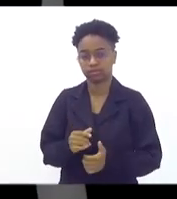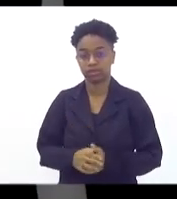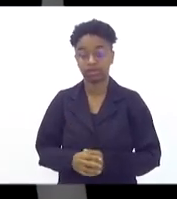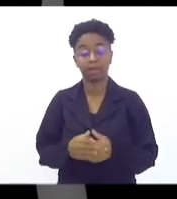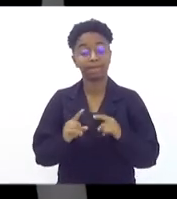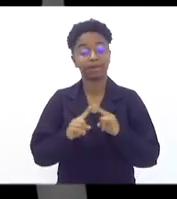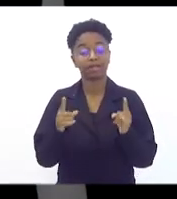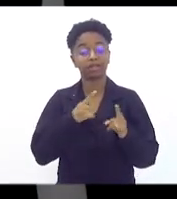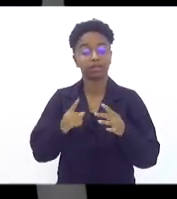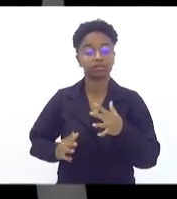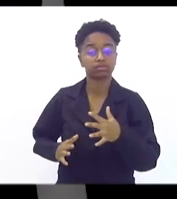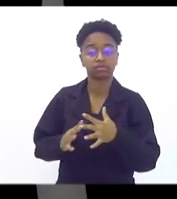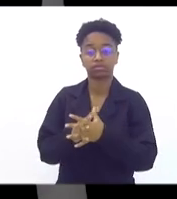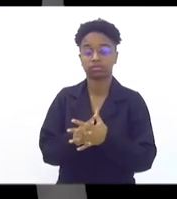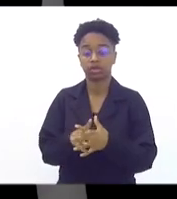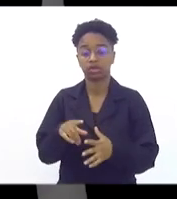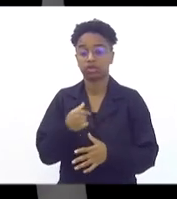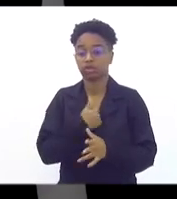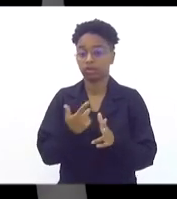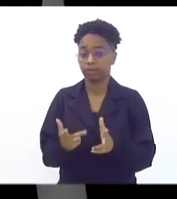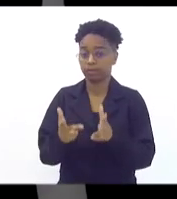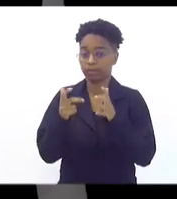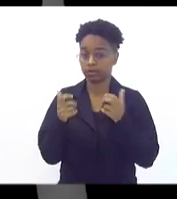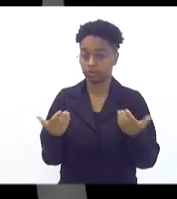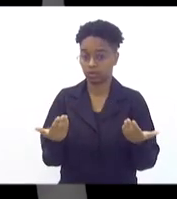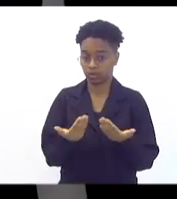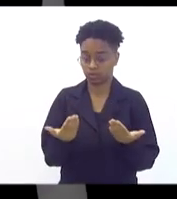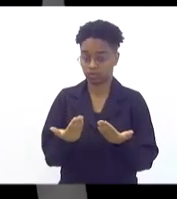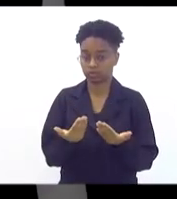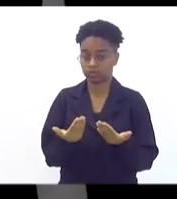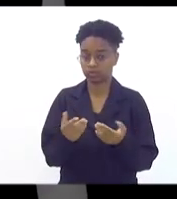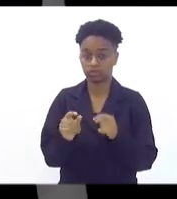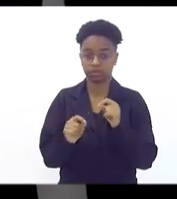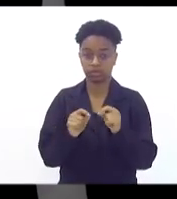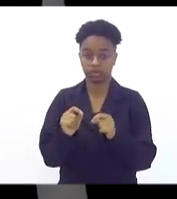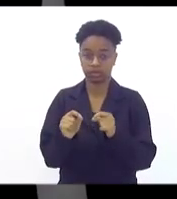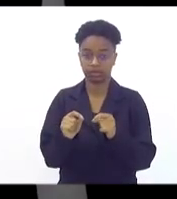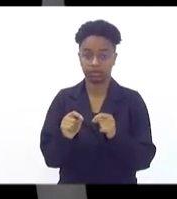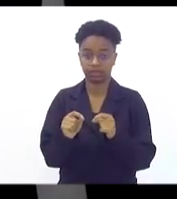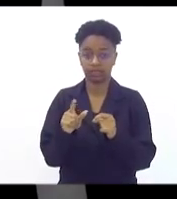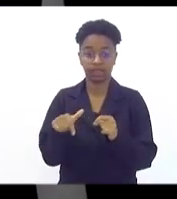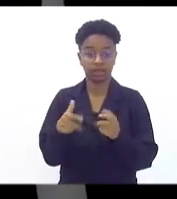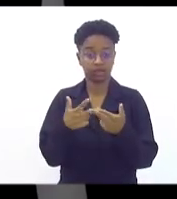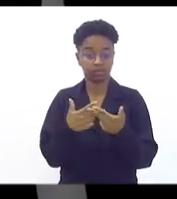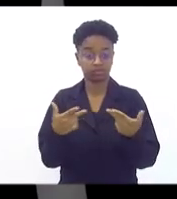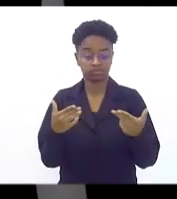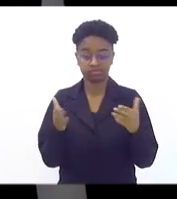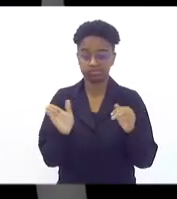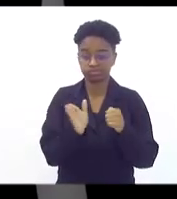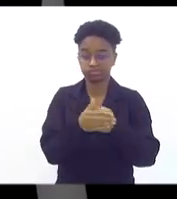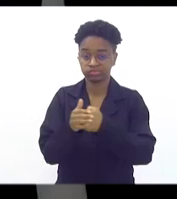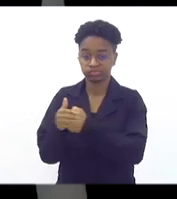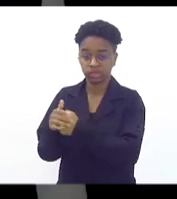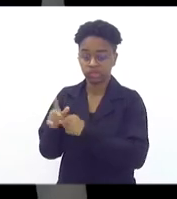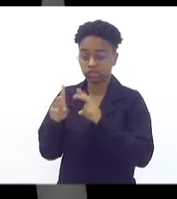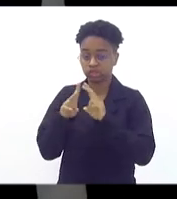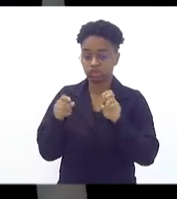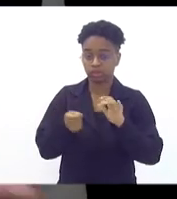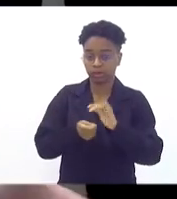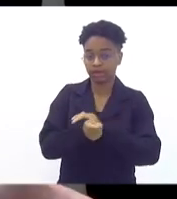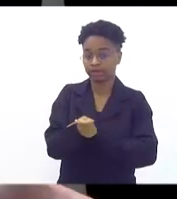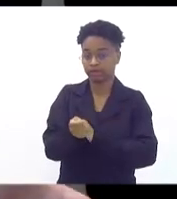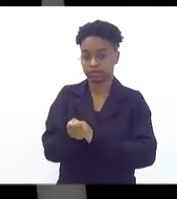gargalo que a gente que a gente percebe hoje Secretário é essa caixa preta que se diz respeito aos investimentos